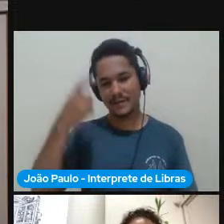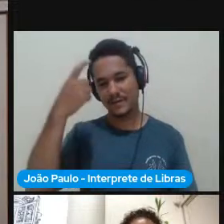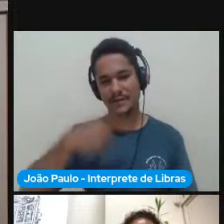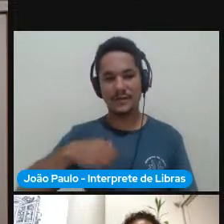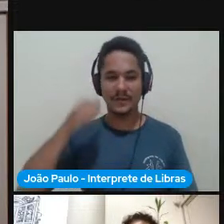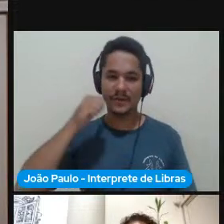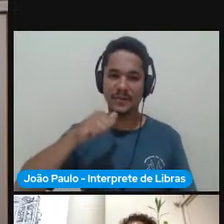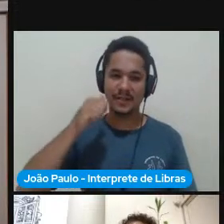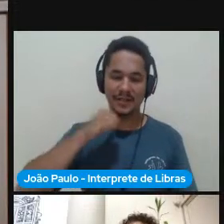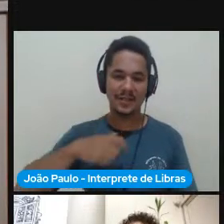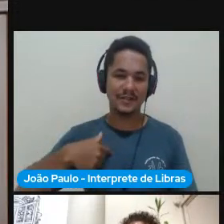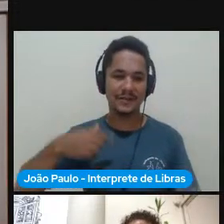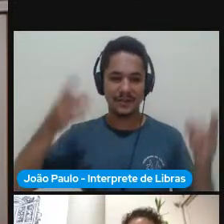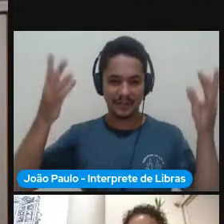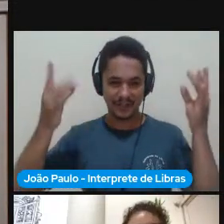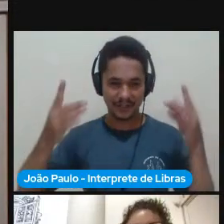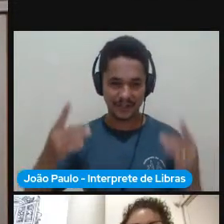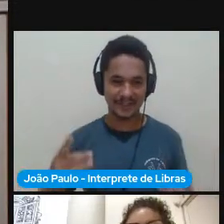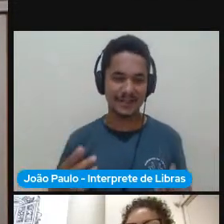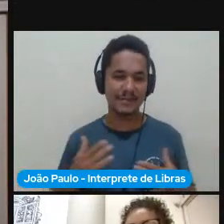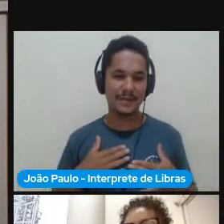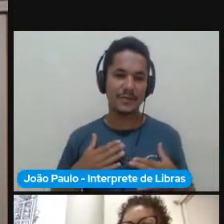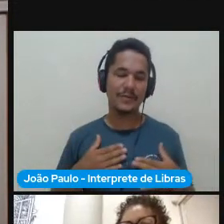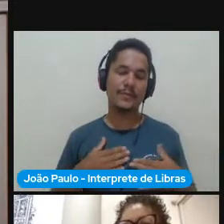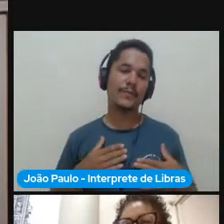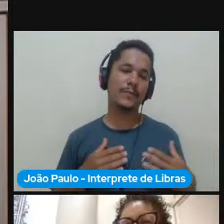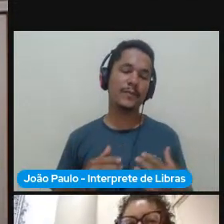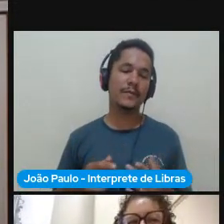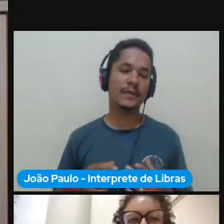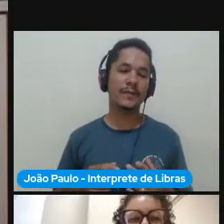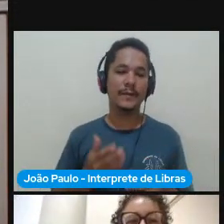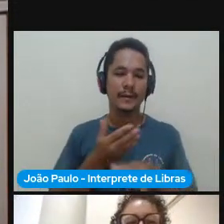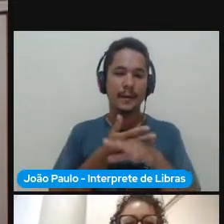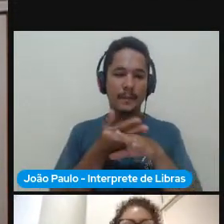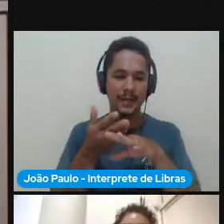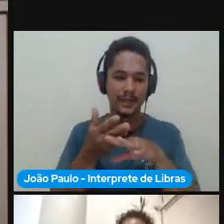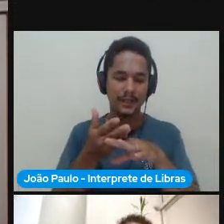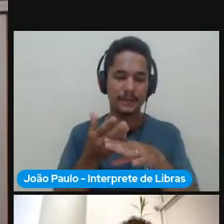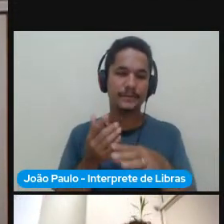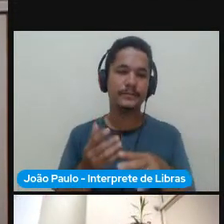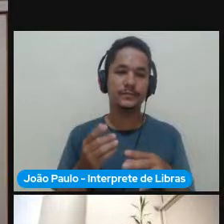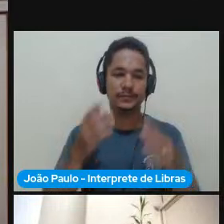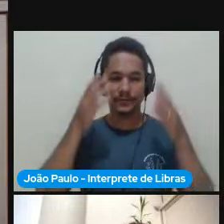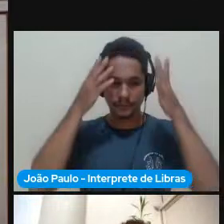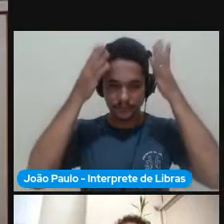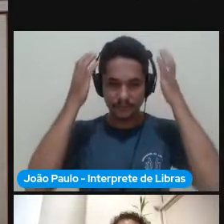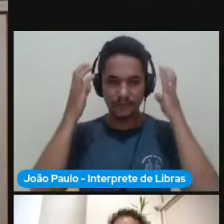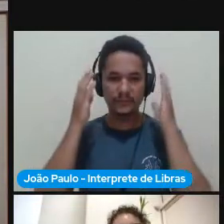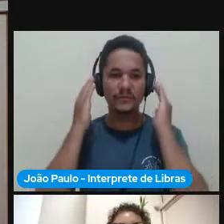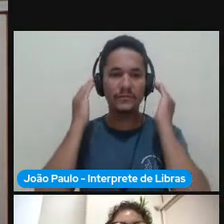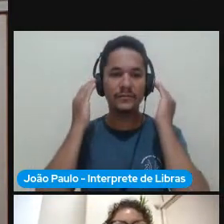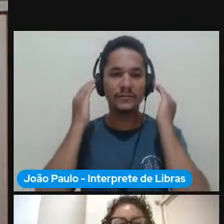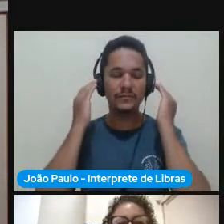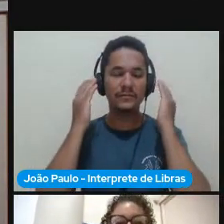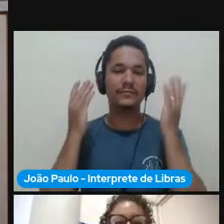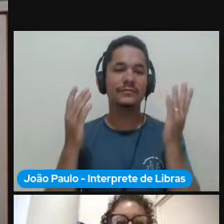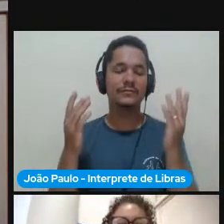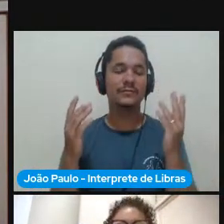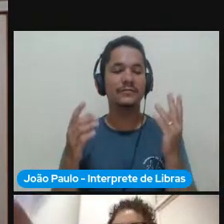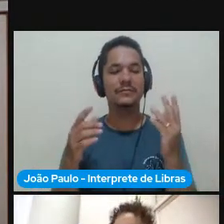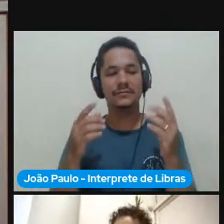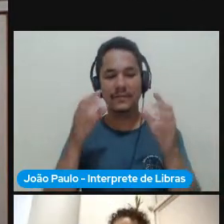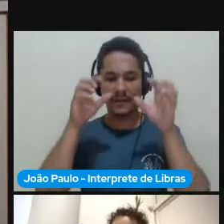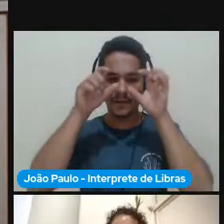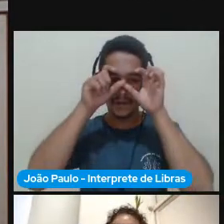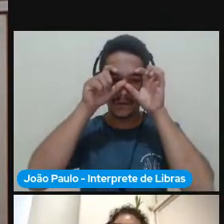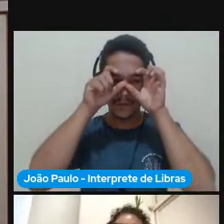a minha, né, audiodescrição, eu sou uma mulher branca, de cabelo bem curtinho, cacheado. Eu uso uns